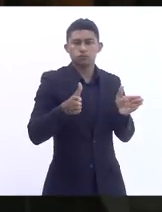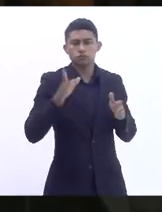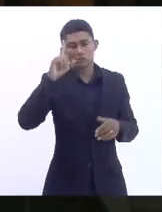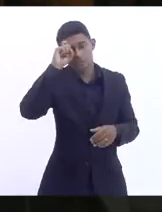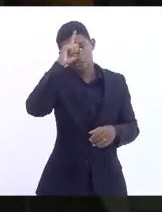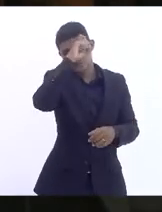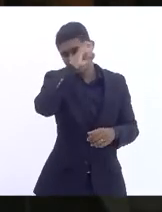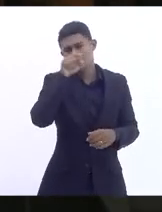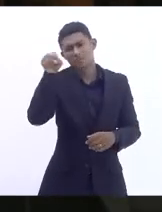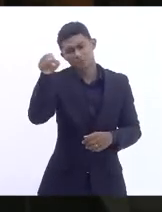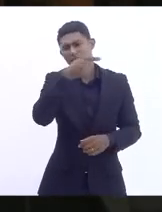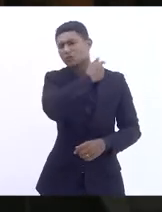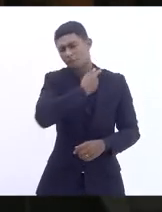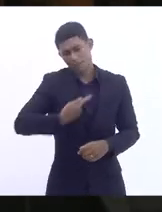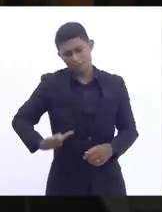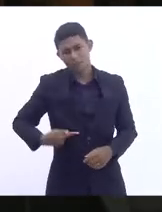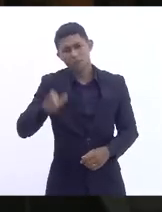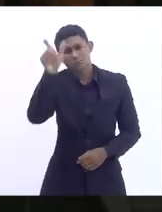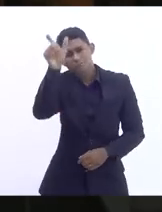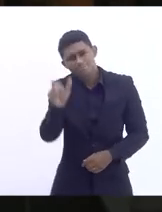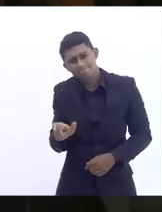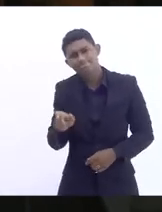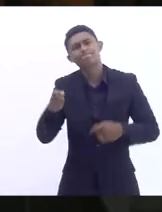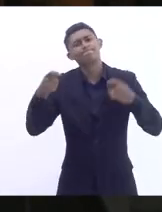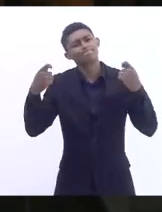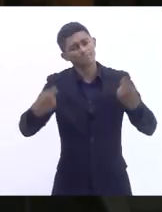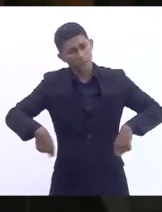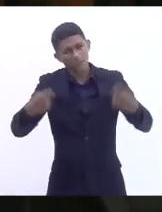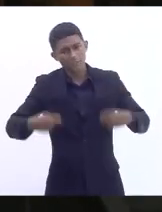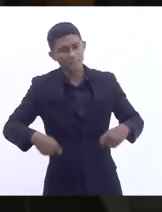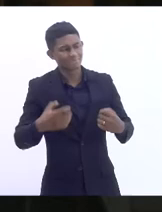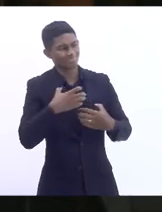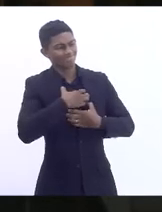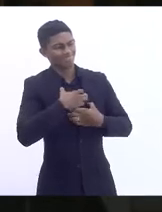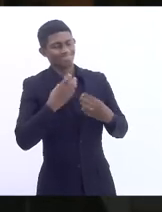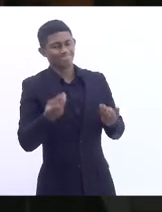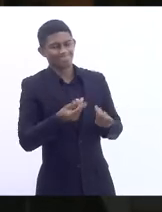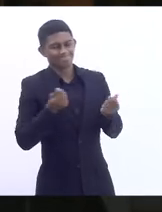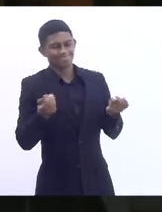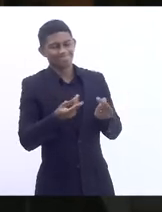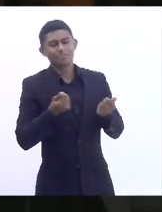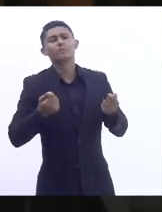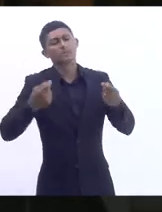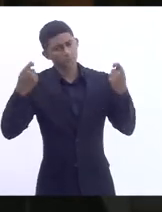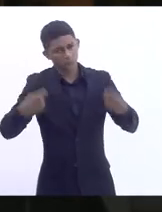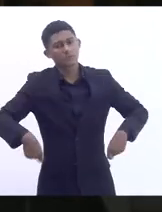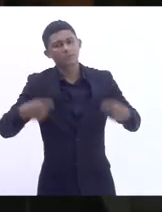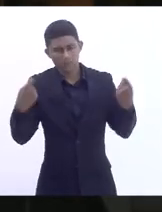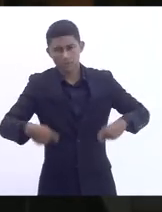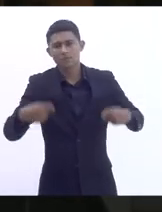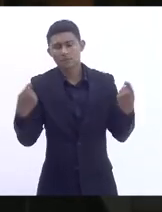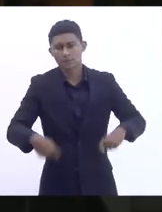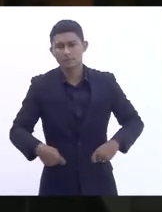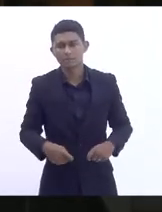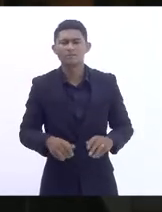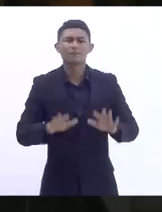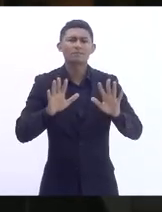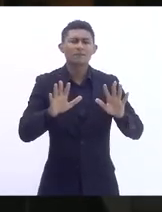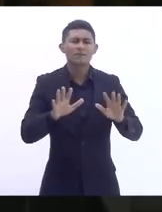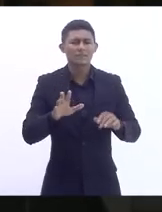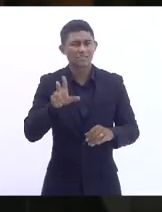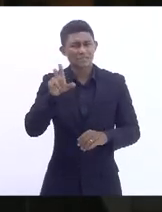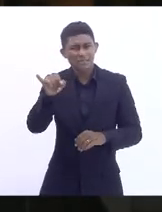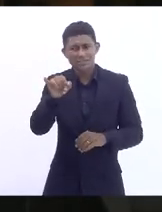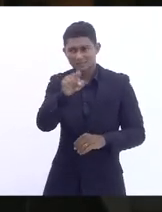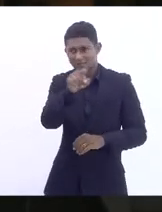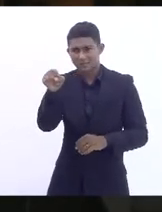tinha que ter essa sensibilidade social. A não ser, senhora presidente, que ele não tem